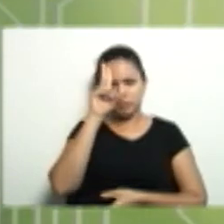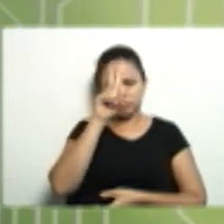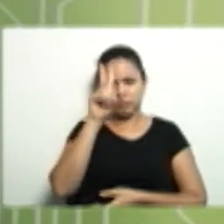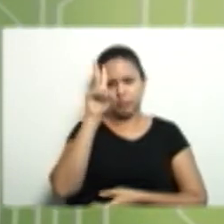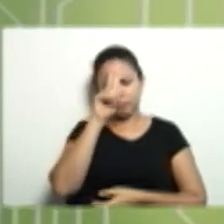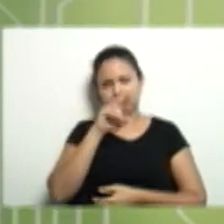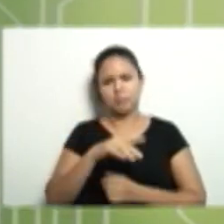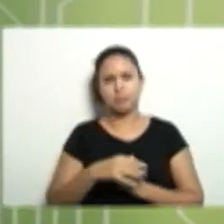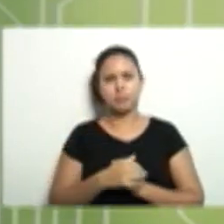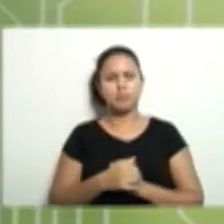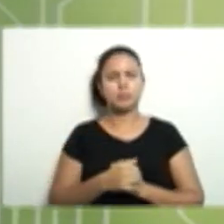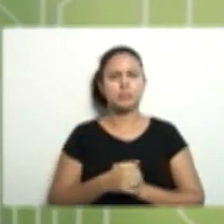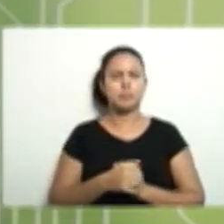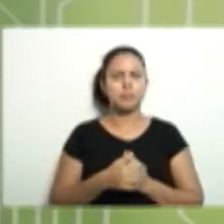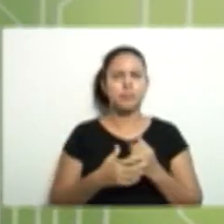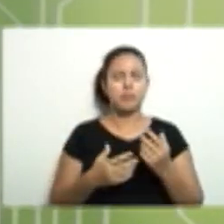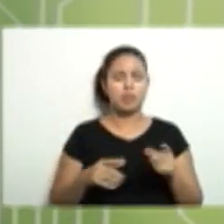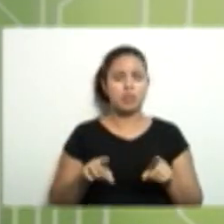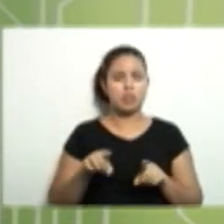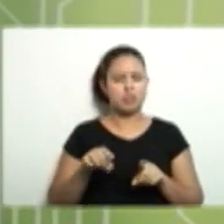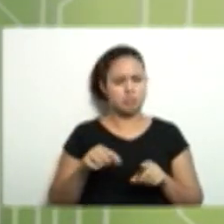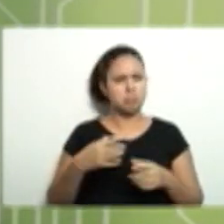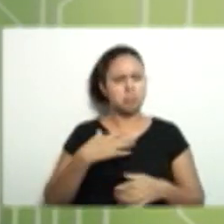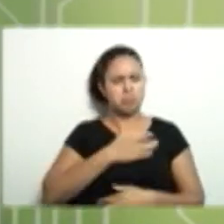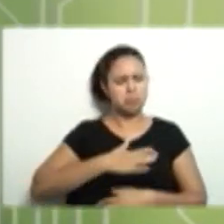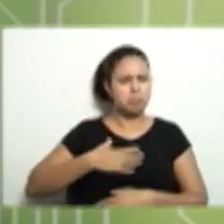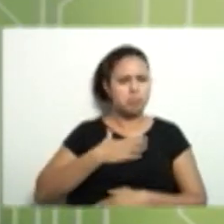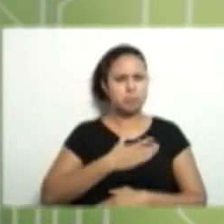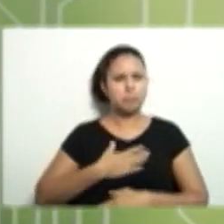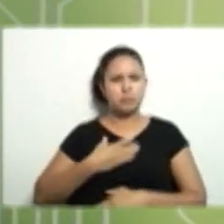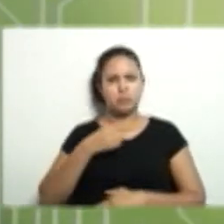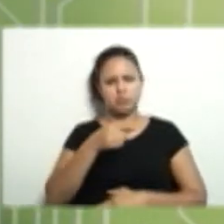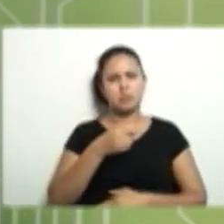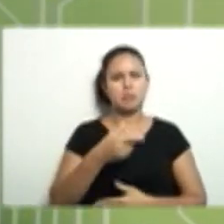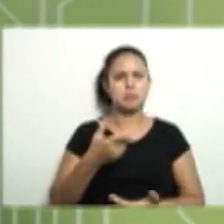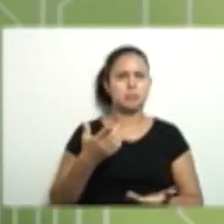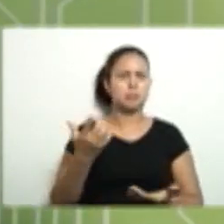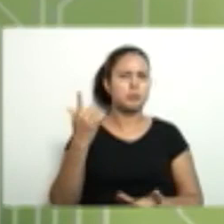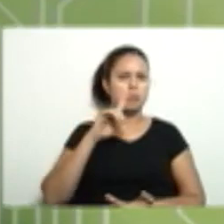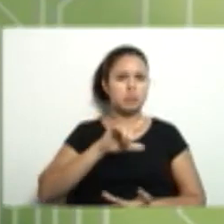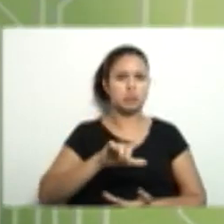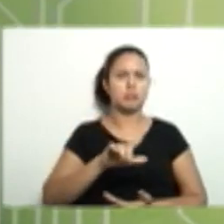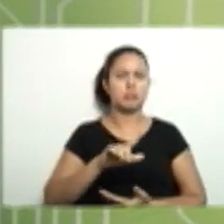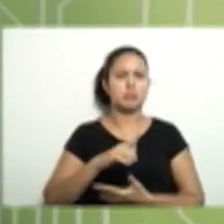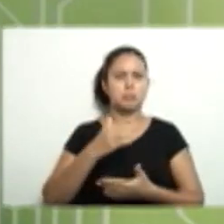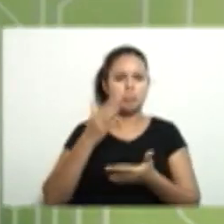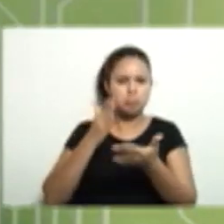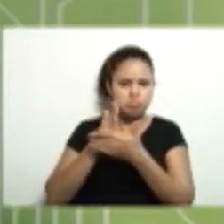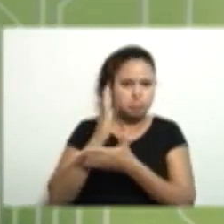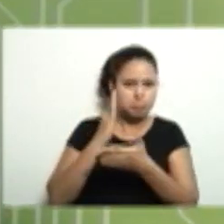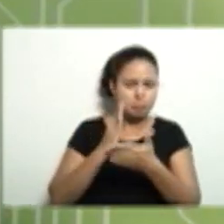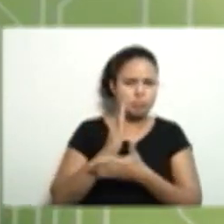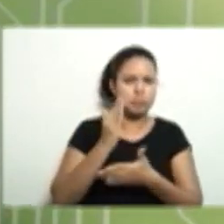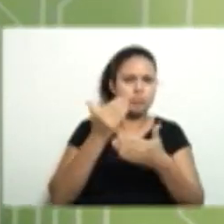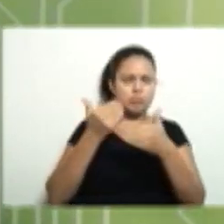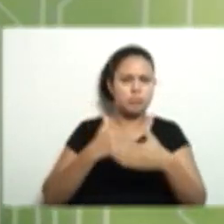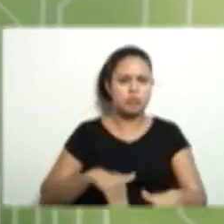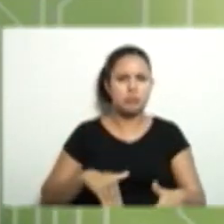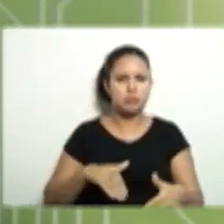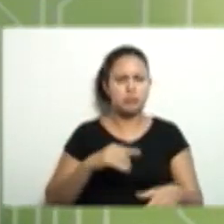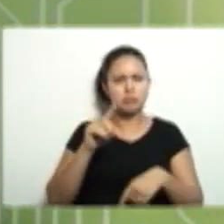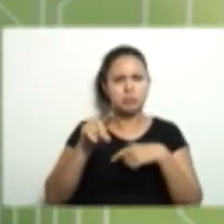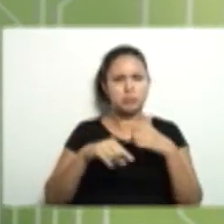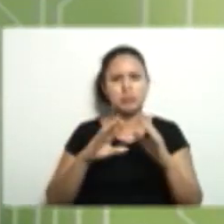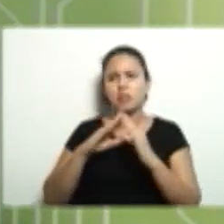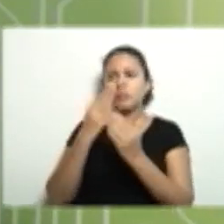relembrando aí. E a gente gostaria de ver esse sucesso. Quando acaba a prova, a gente vai procurar as estatísticas, os resultados, como que cada escola se saiu.